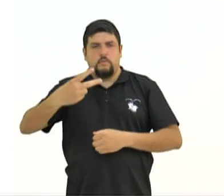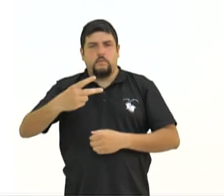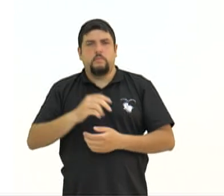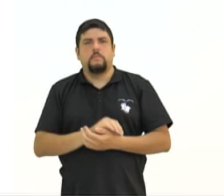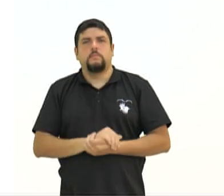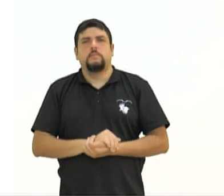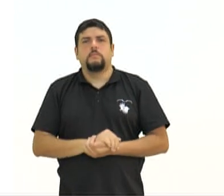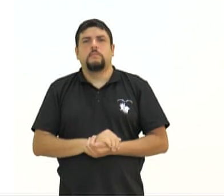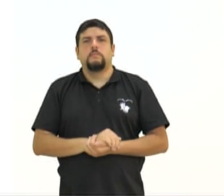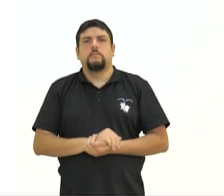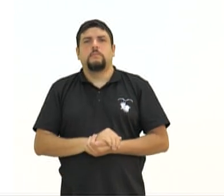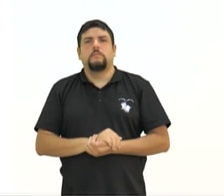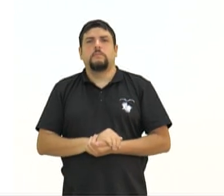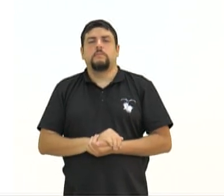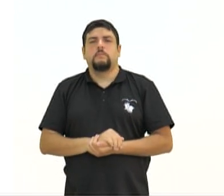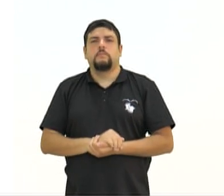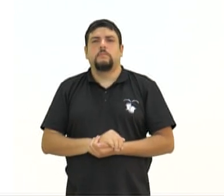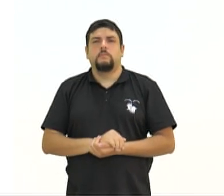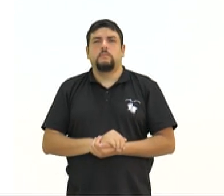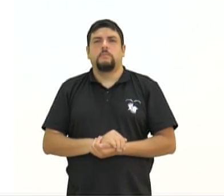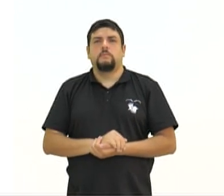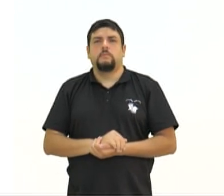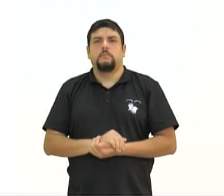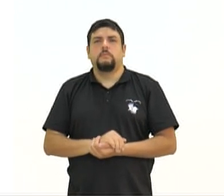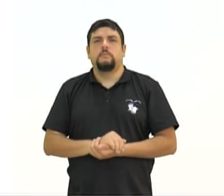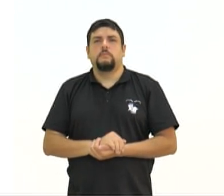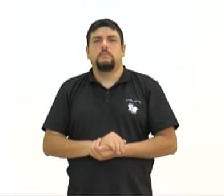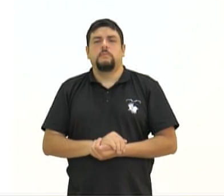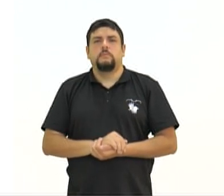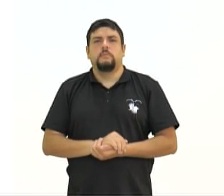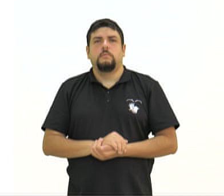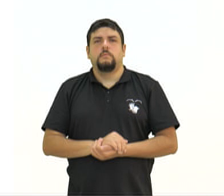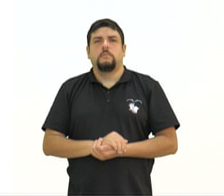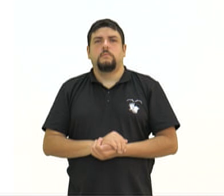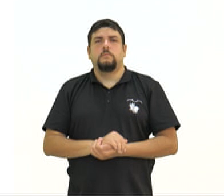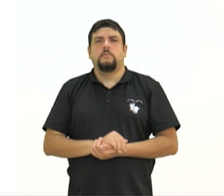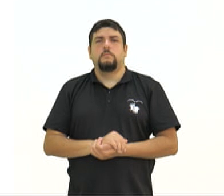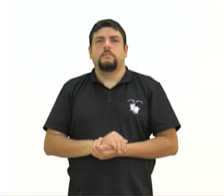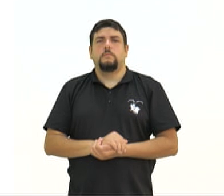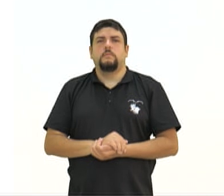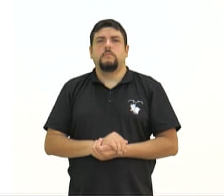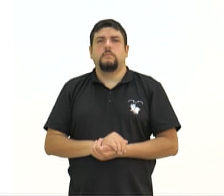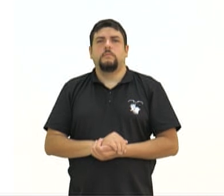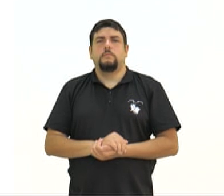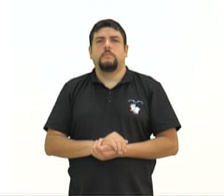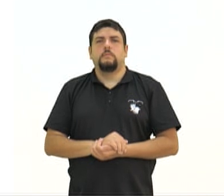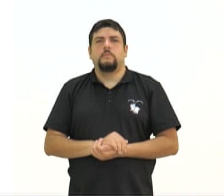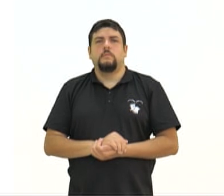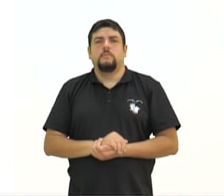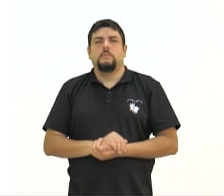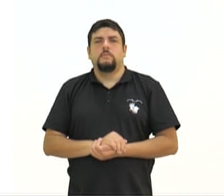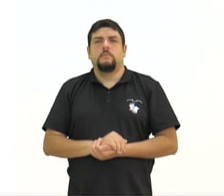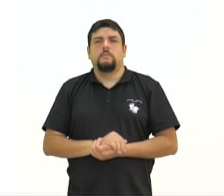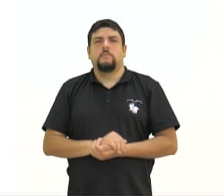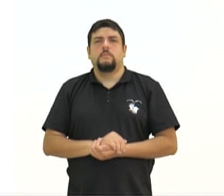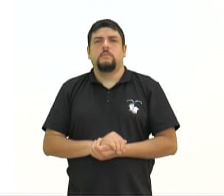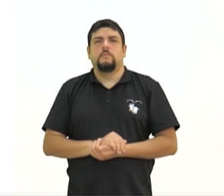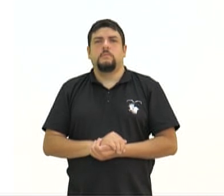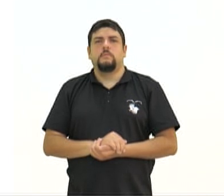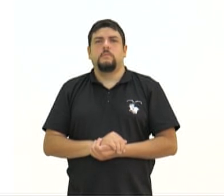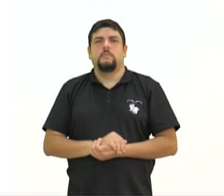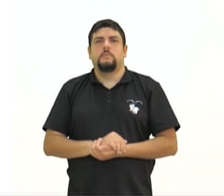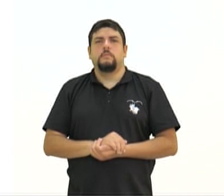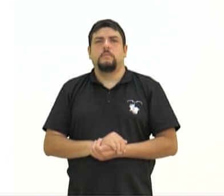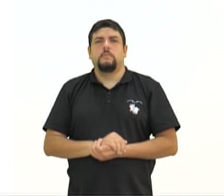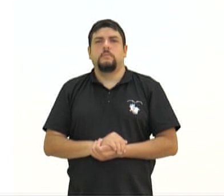esportes. Relaciona a pelota, o material, com su deporte. A. Los bolos, né?